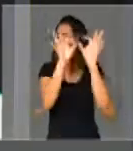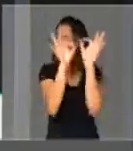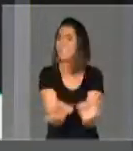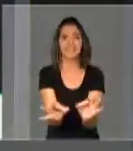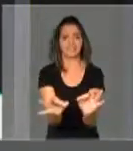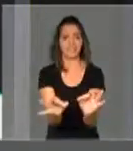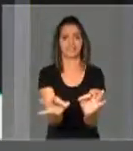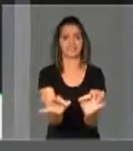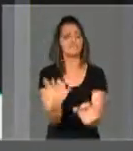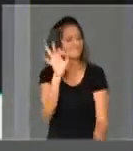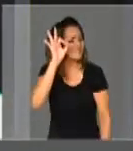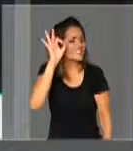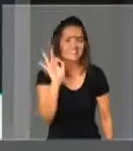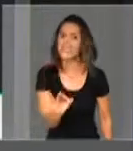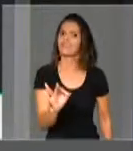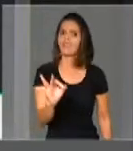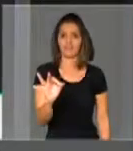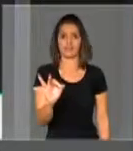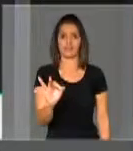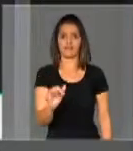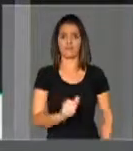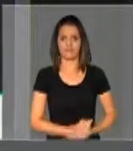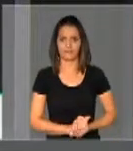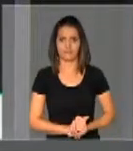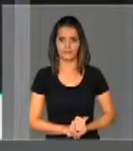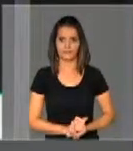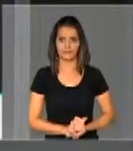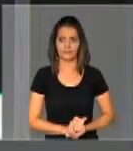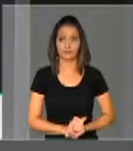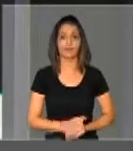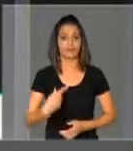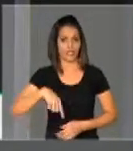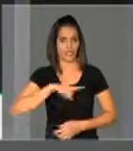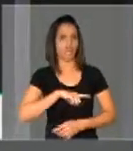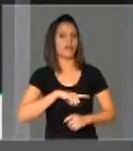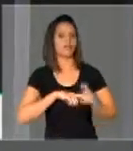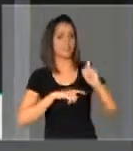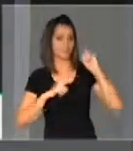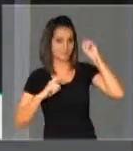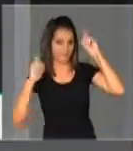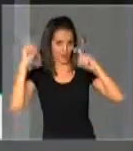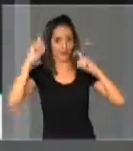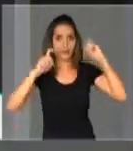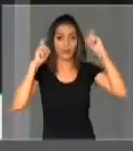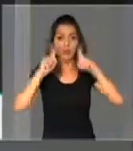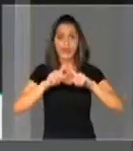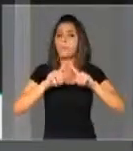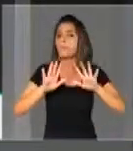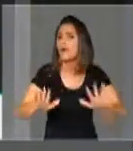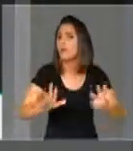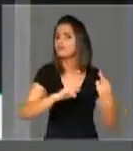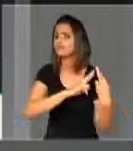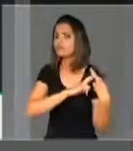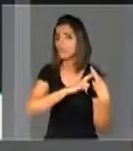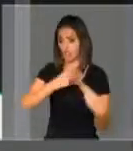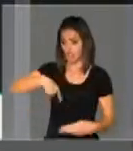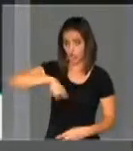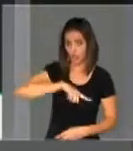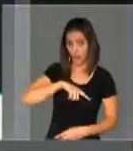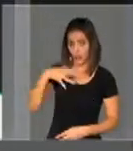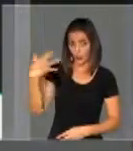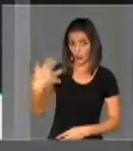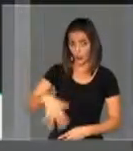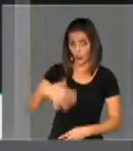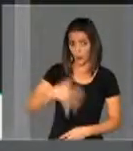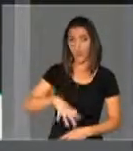urnas. Eu não tenho a menor dúvida disso. Nós estamos preocupados, mas a responsabilidade nossa é muito